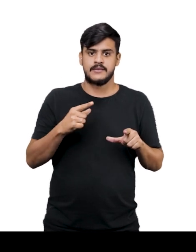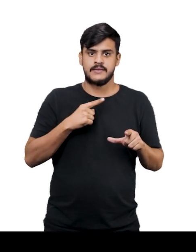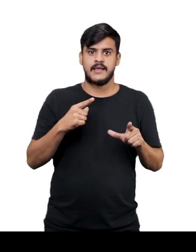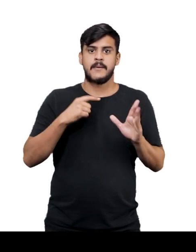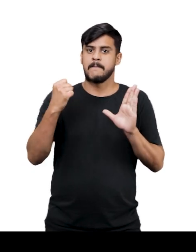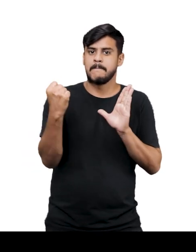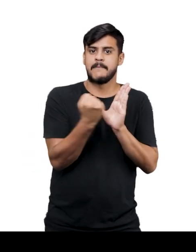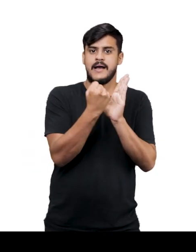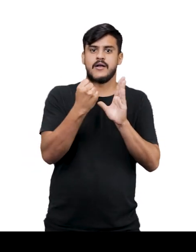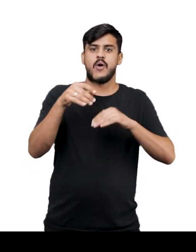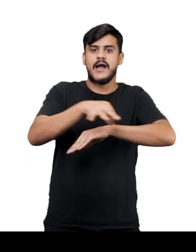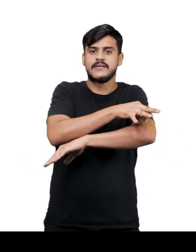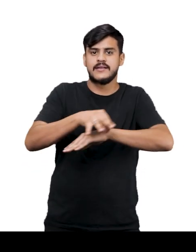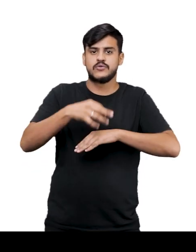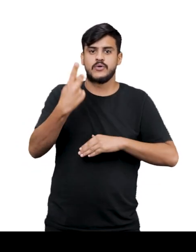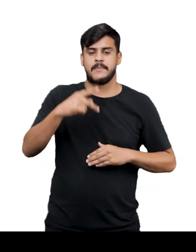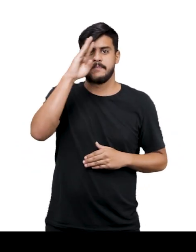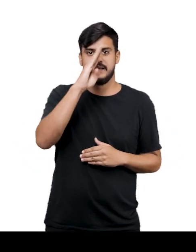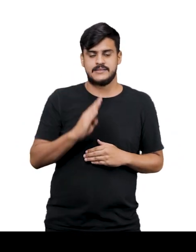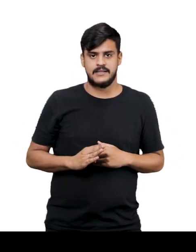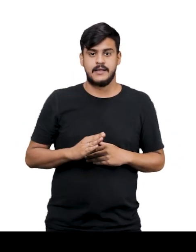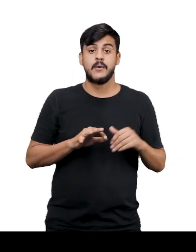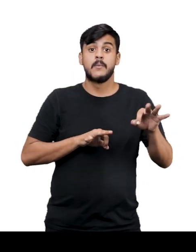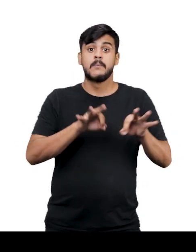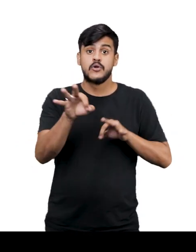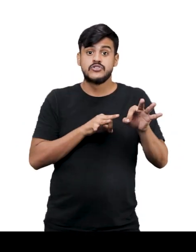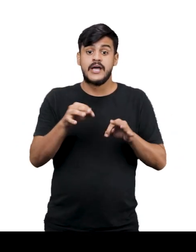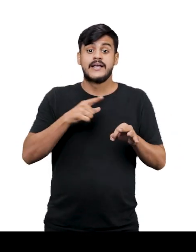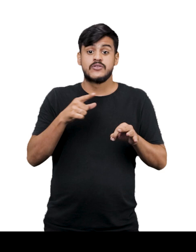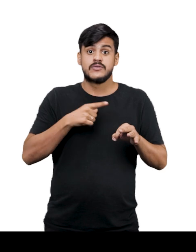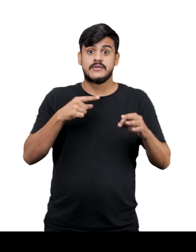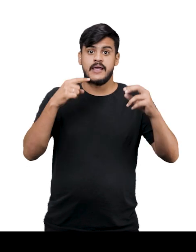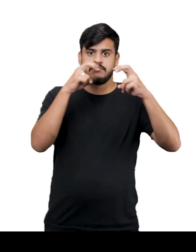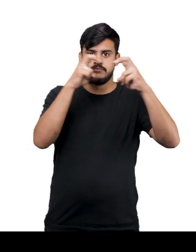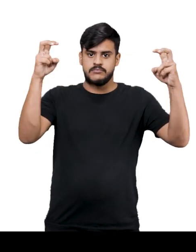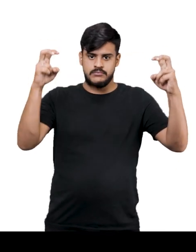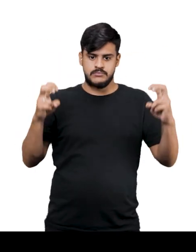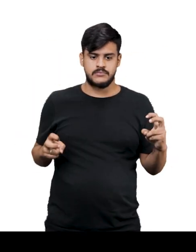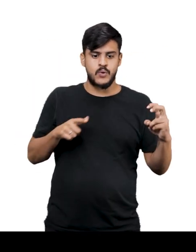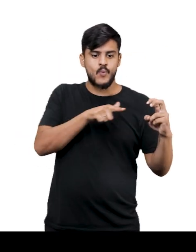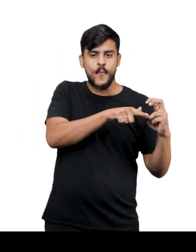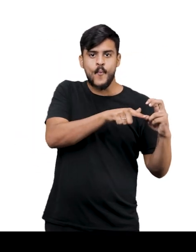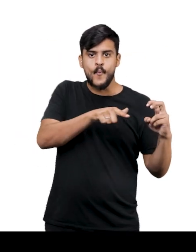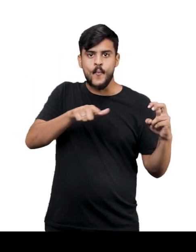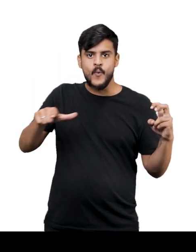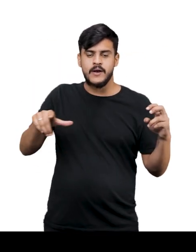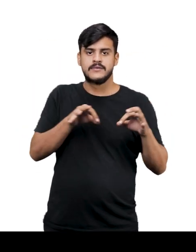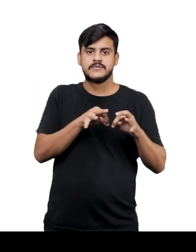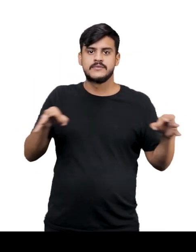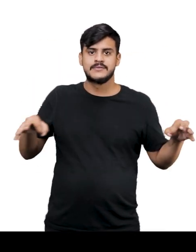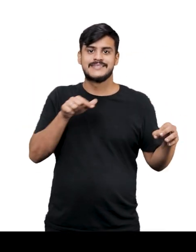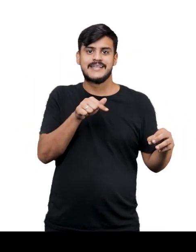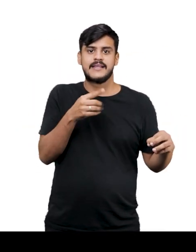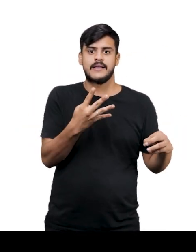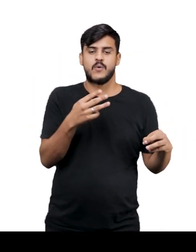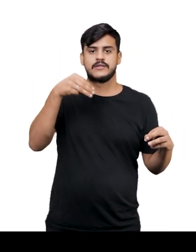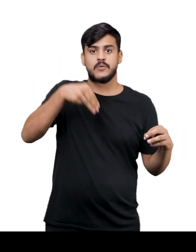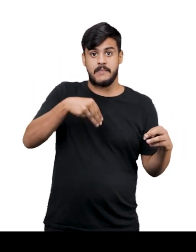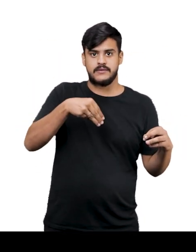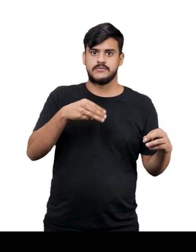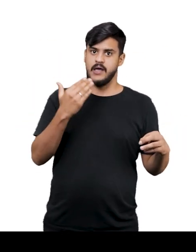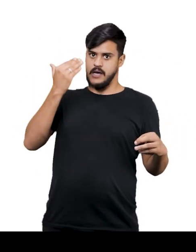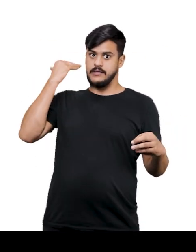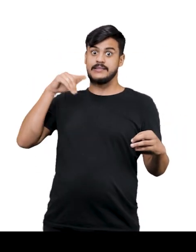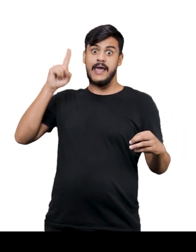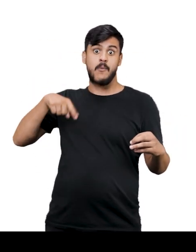Considerado um marco da arquitetura moderna brasileira, o projeto está ancorado em um amplo vão livre, de 74